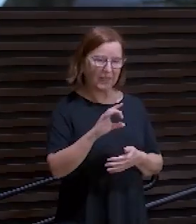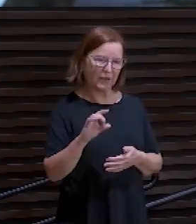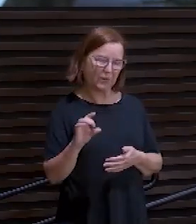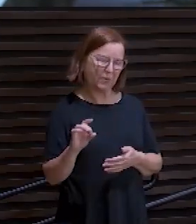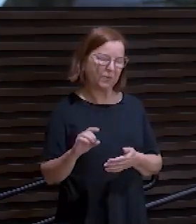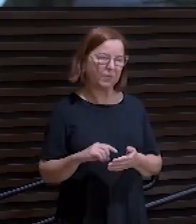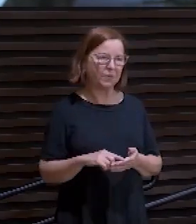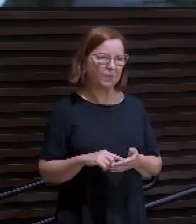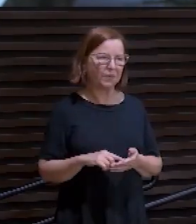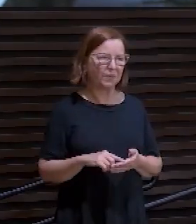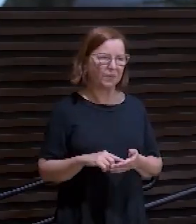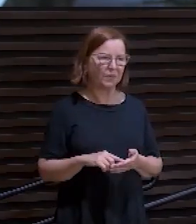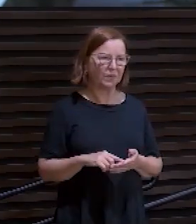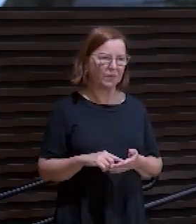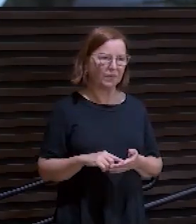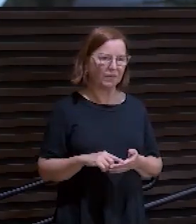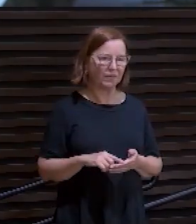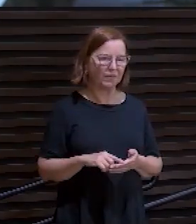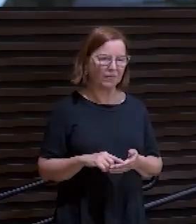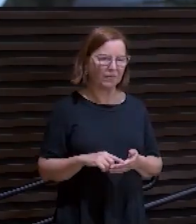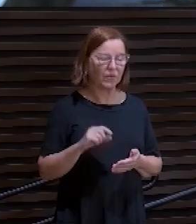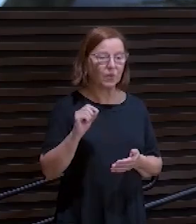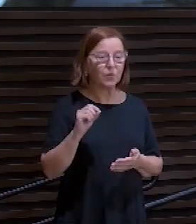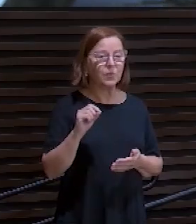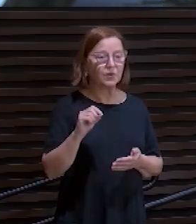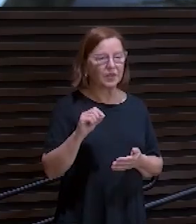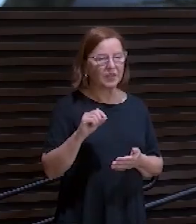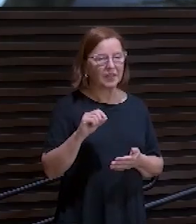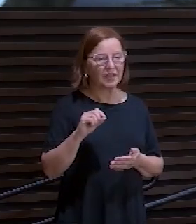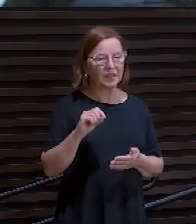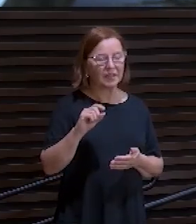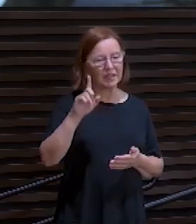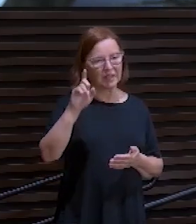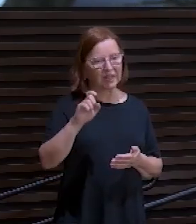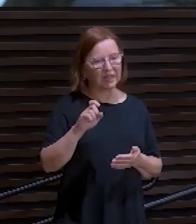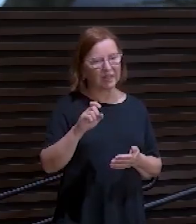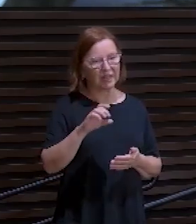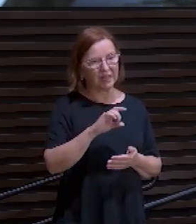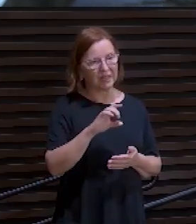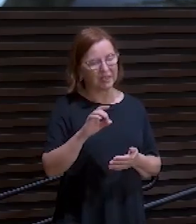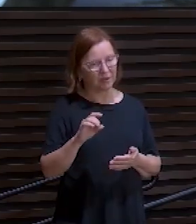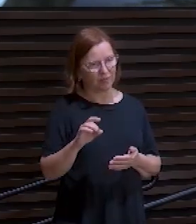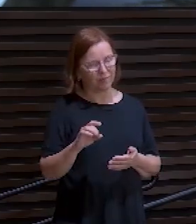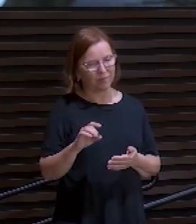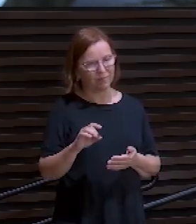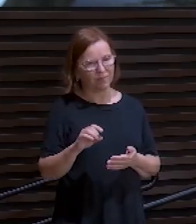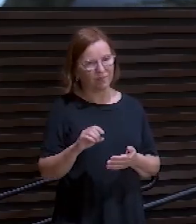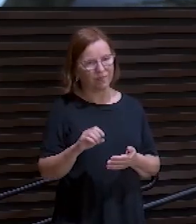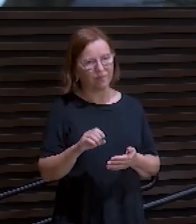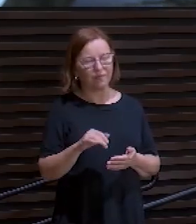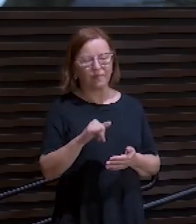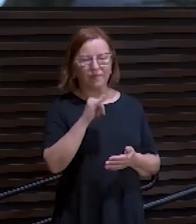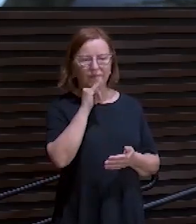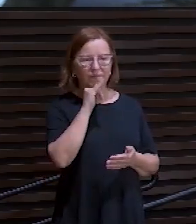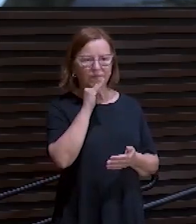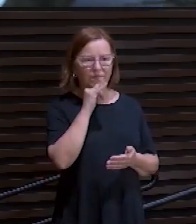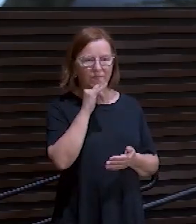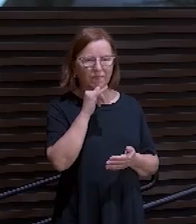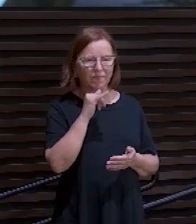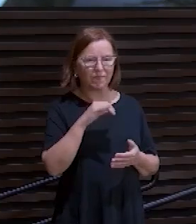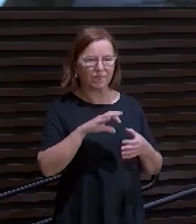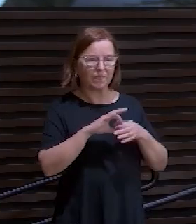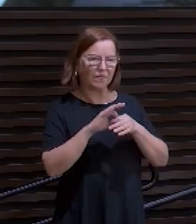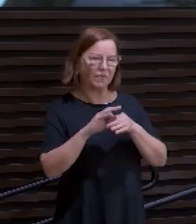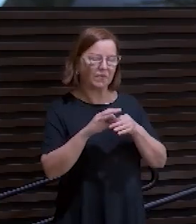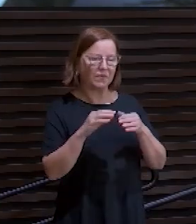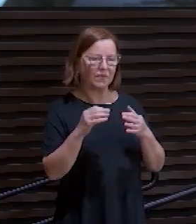é cada uma dessas relações? O que é a relação entre marido e mulher, a relação entre pais e